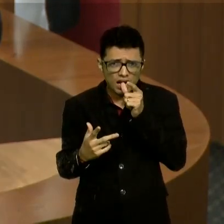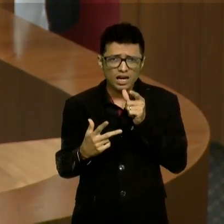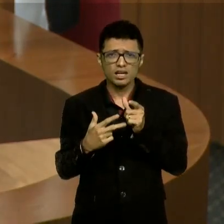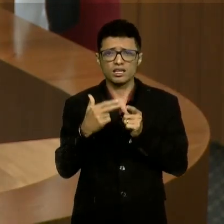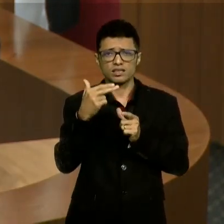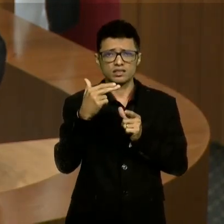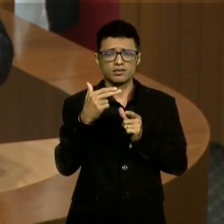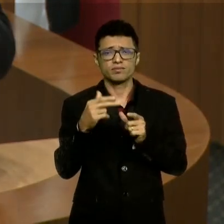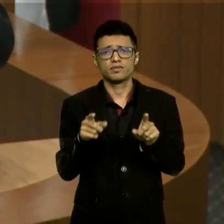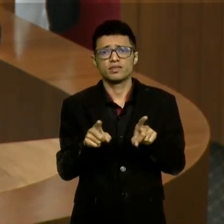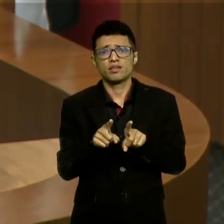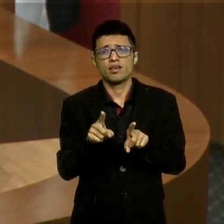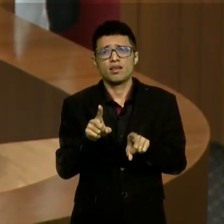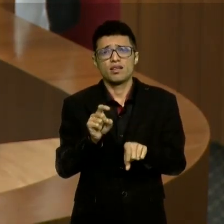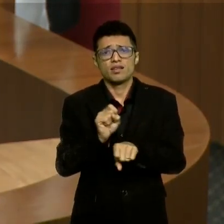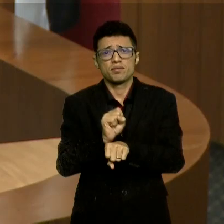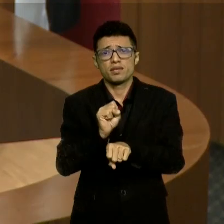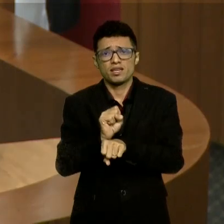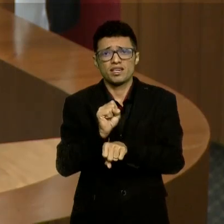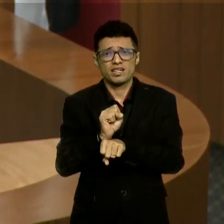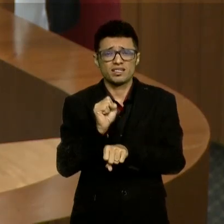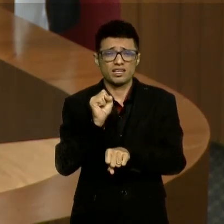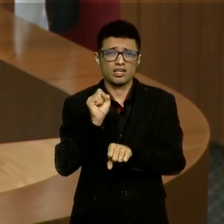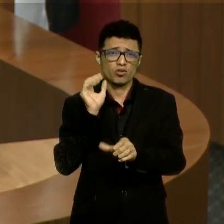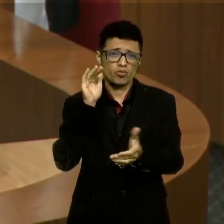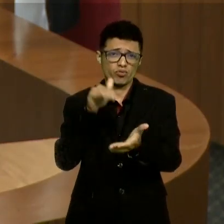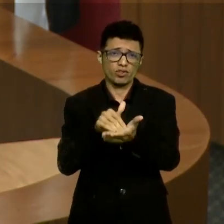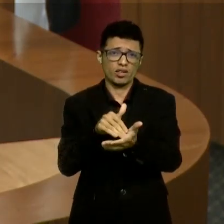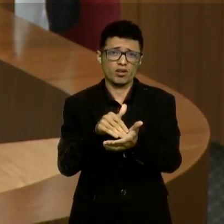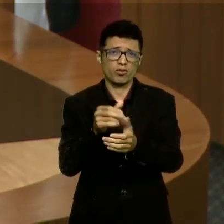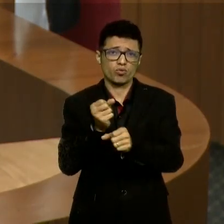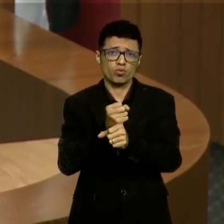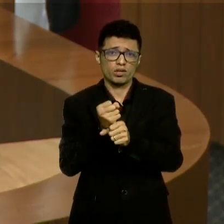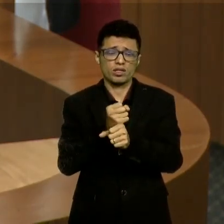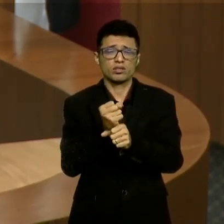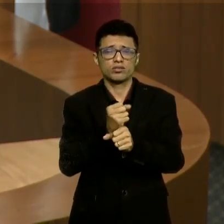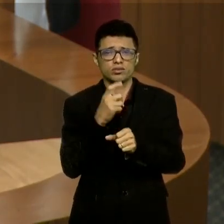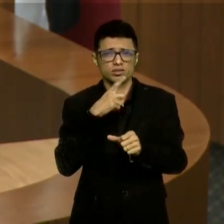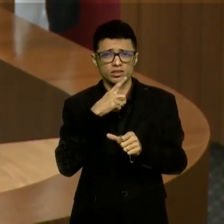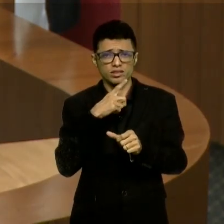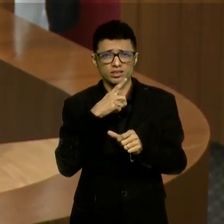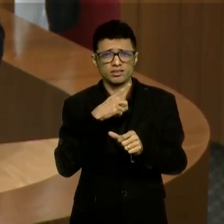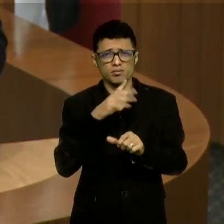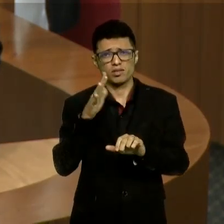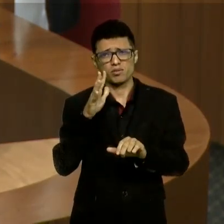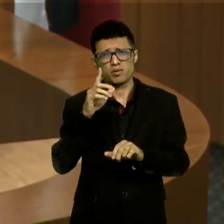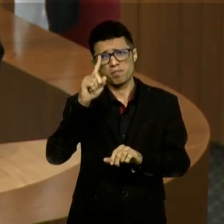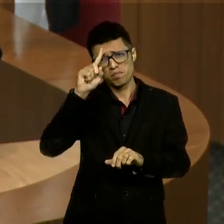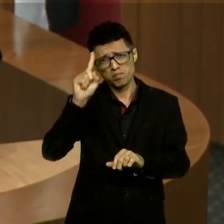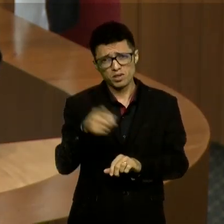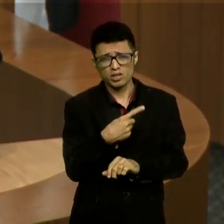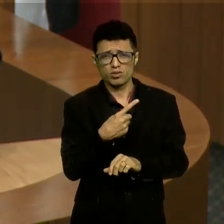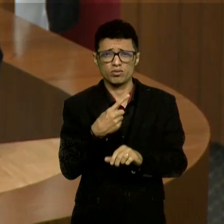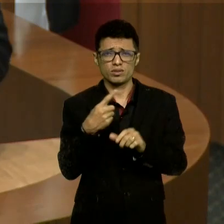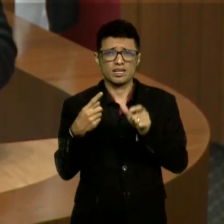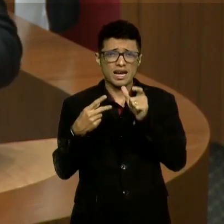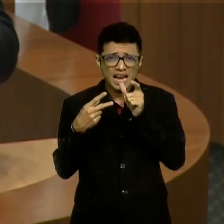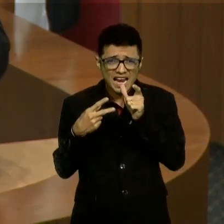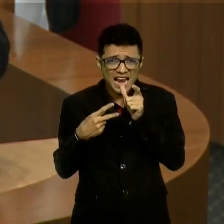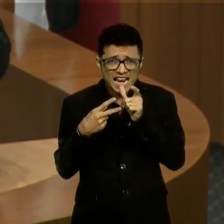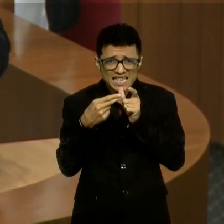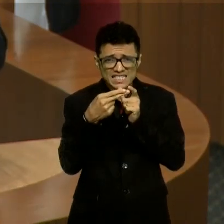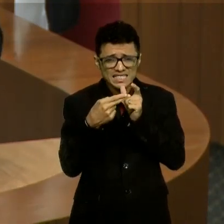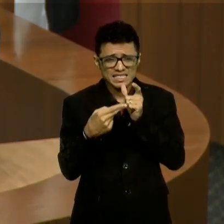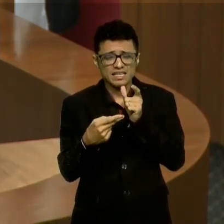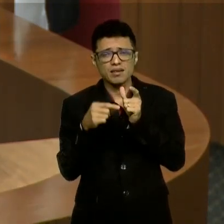até o final do ano a gente possa fazer na cidade de Macabal cerca de 1000 castrações e também de servir de